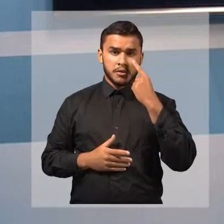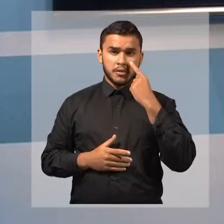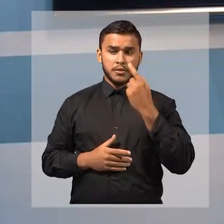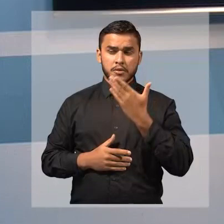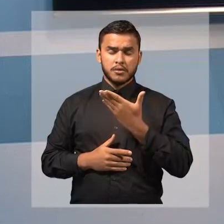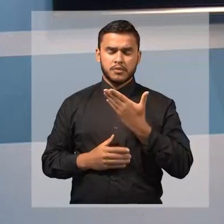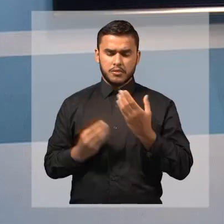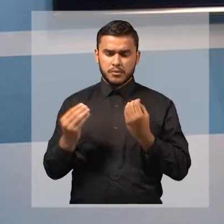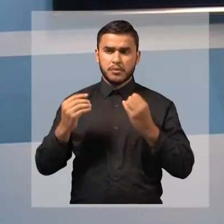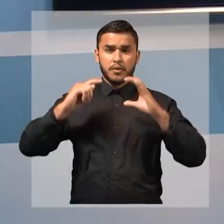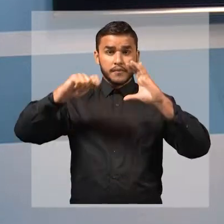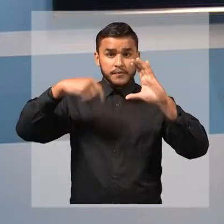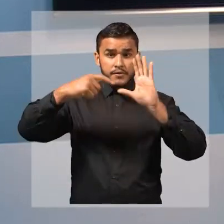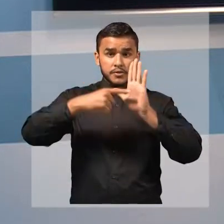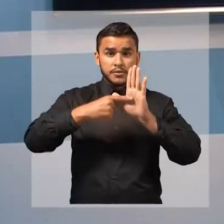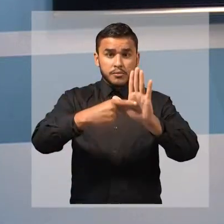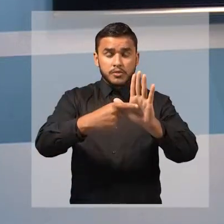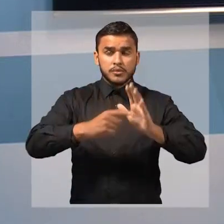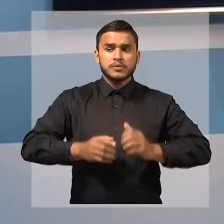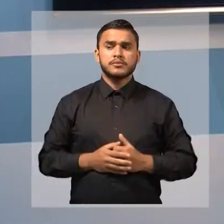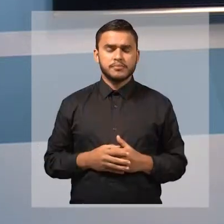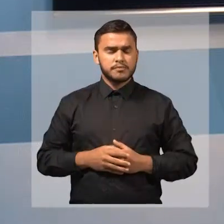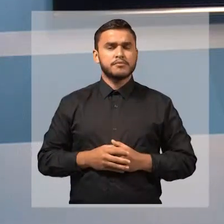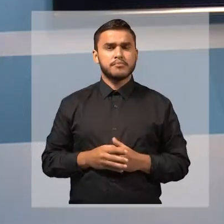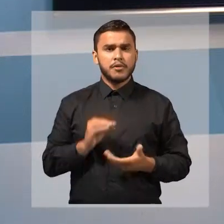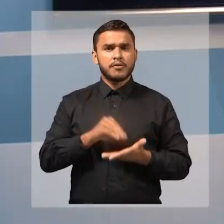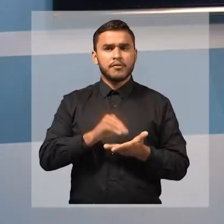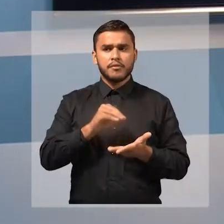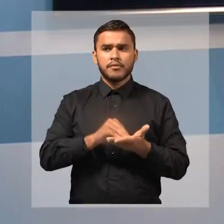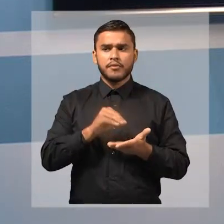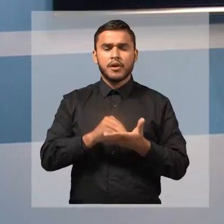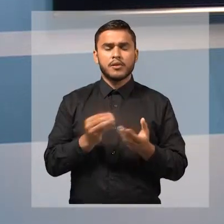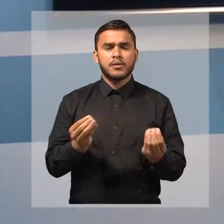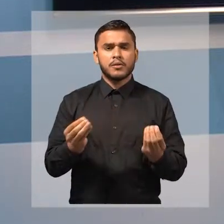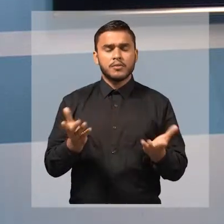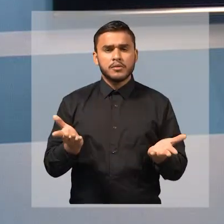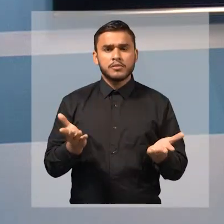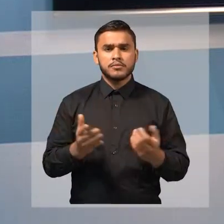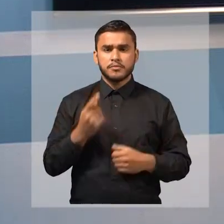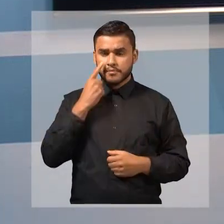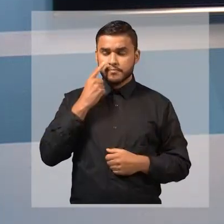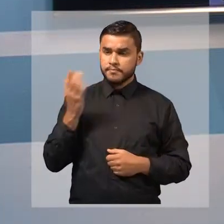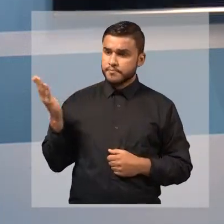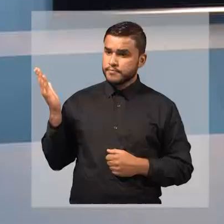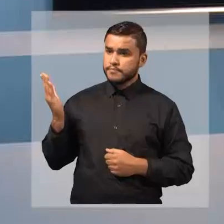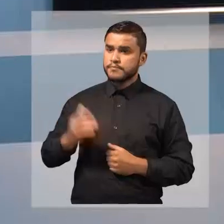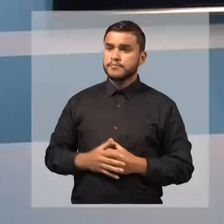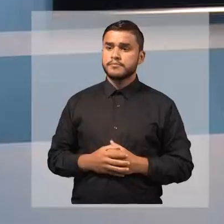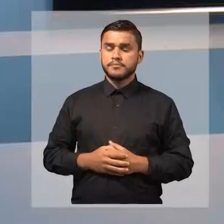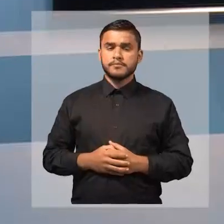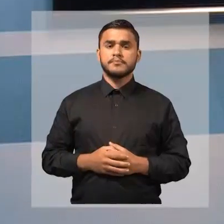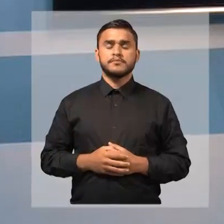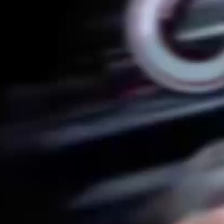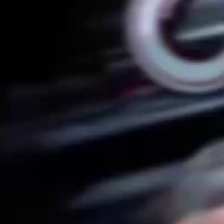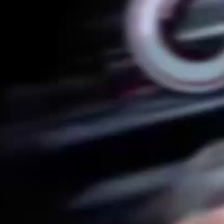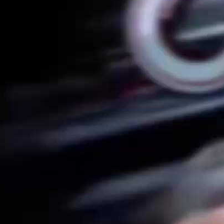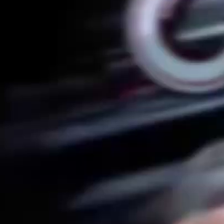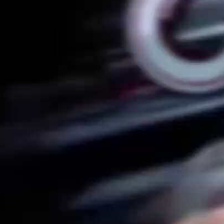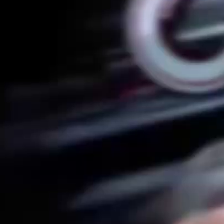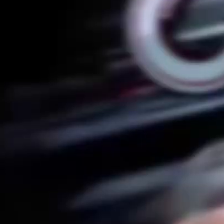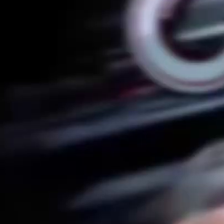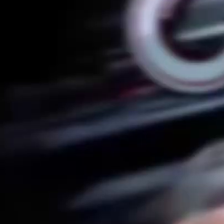senhores possam ter a dimensão da falta de tudo desse desembargador. Vamos ver o vídeo. Tá gravando já?